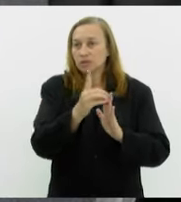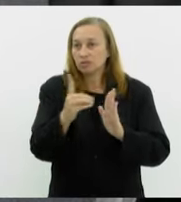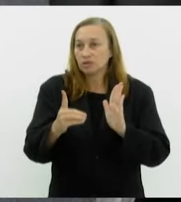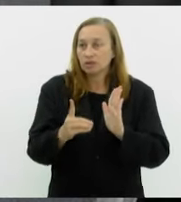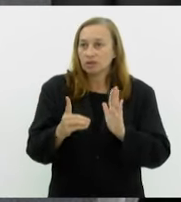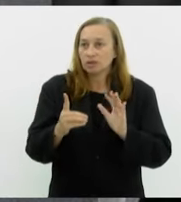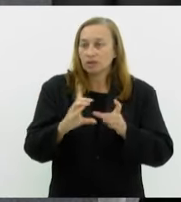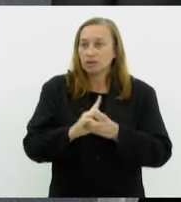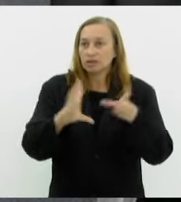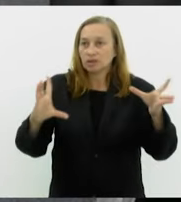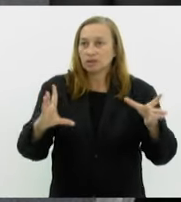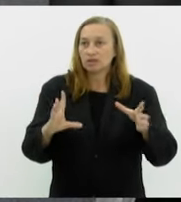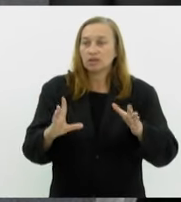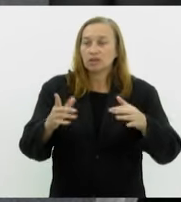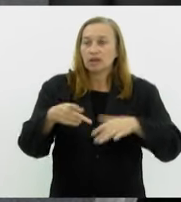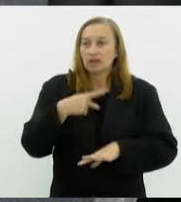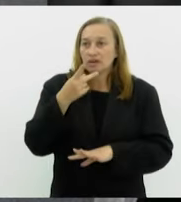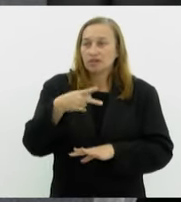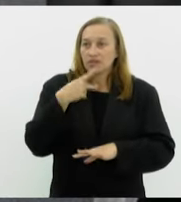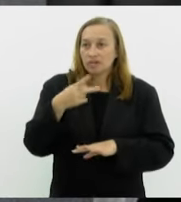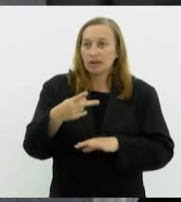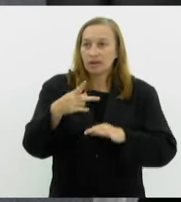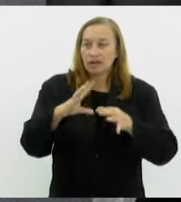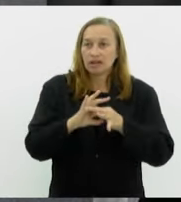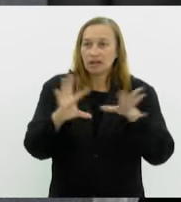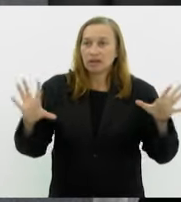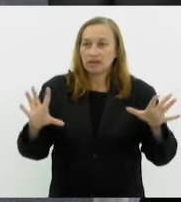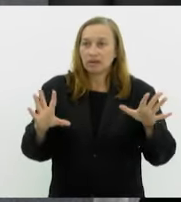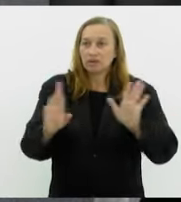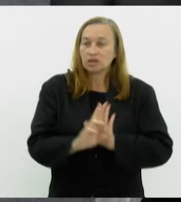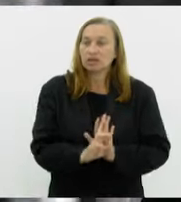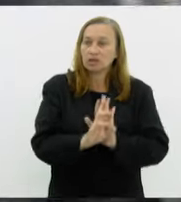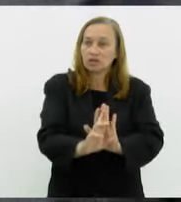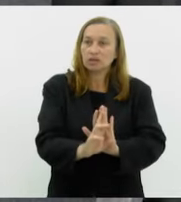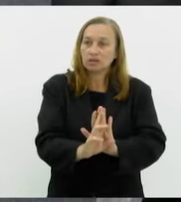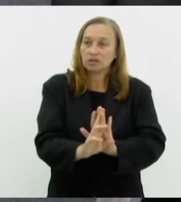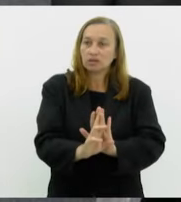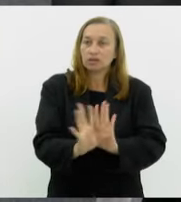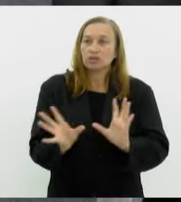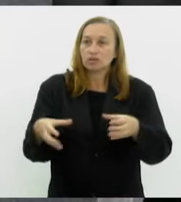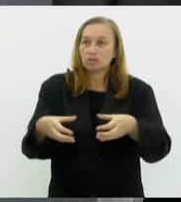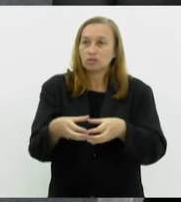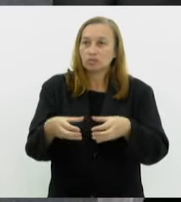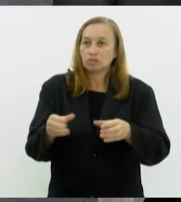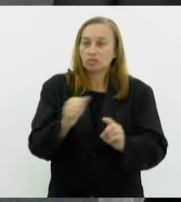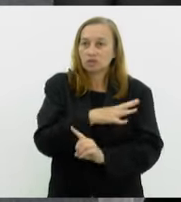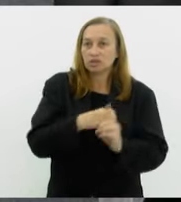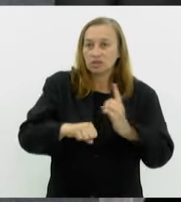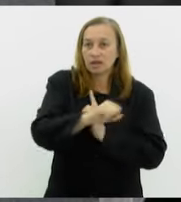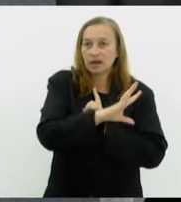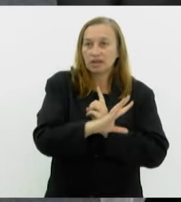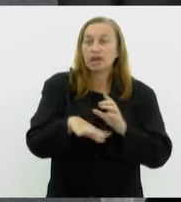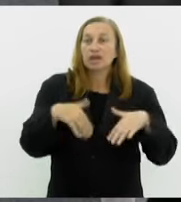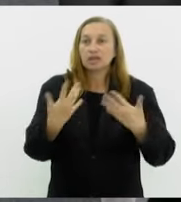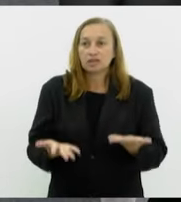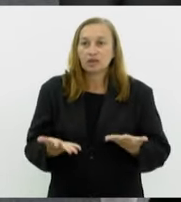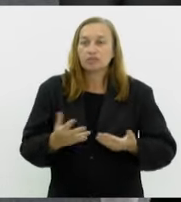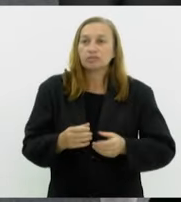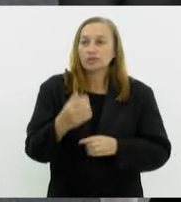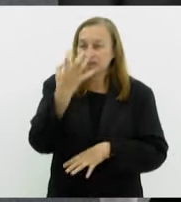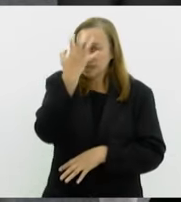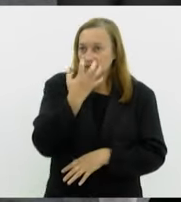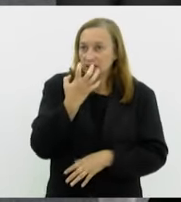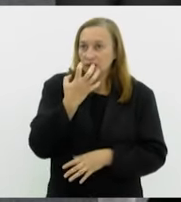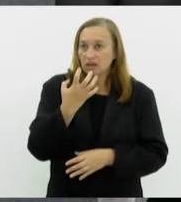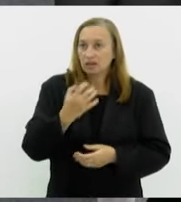sobretudo, a livre expressão de todas as entidades que representam coletivos sociais. Então, é gravíssimo